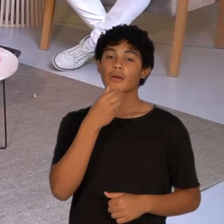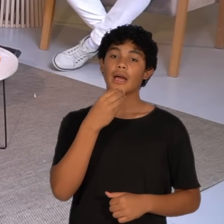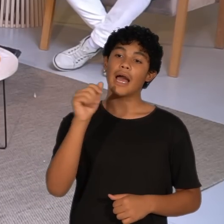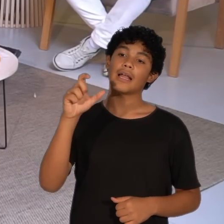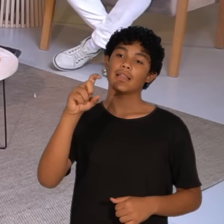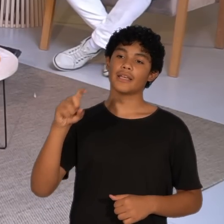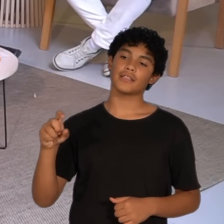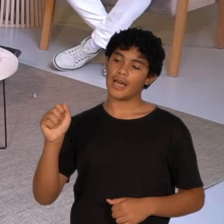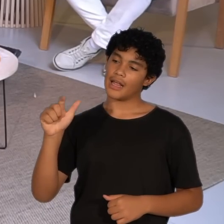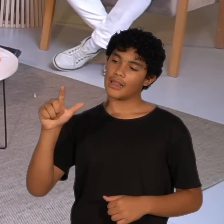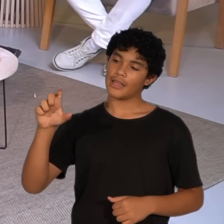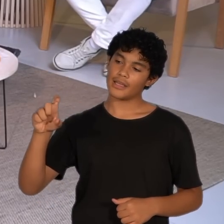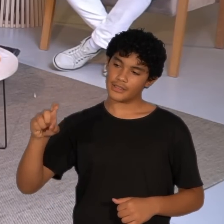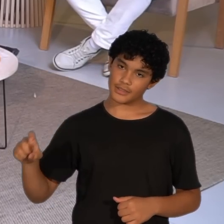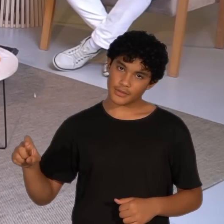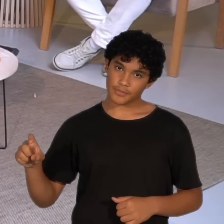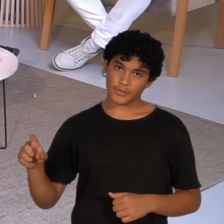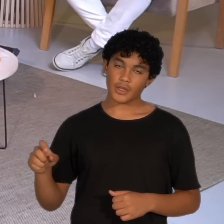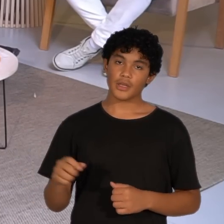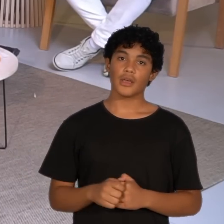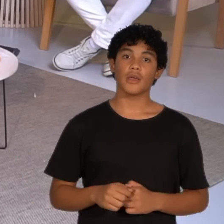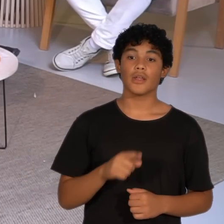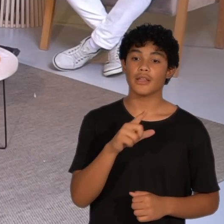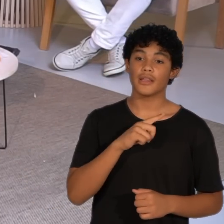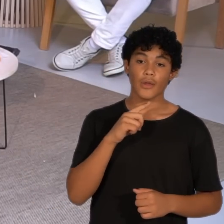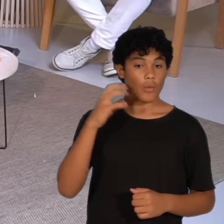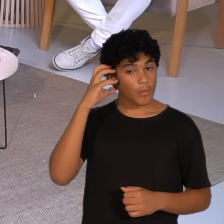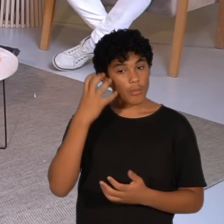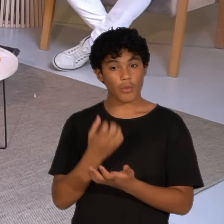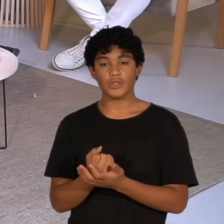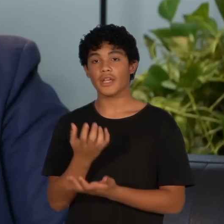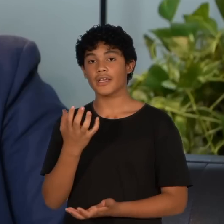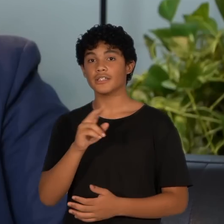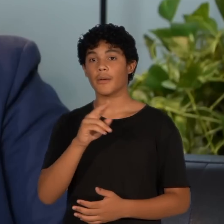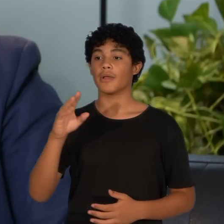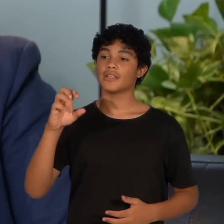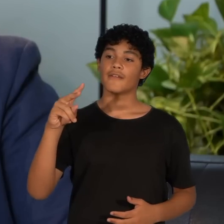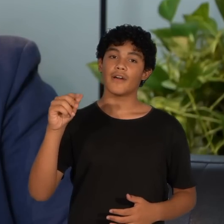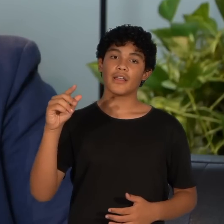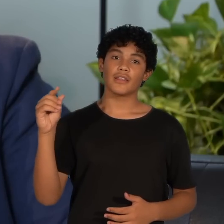o Alex, do podcast Cevada com Plutônio.